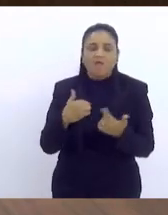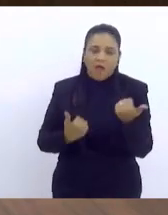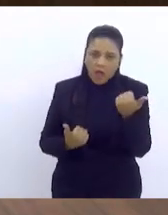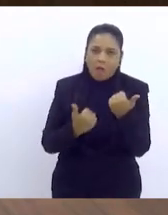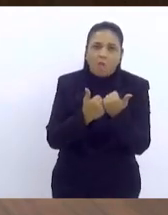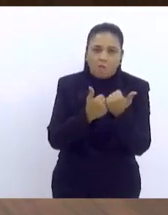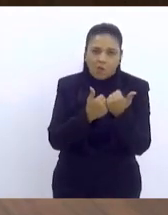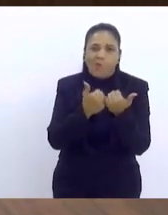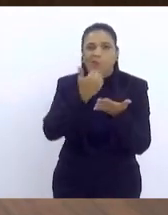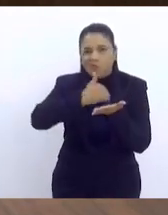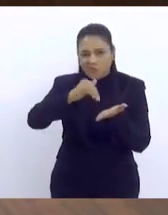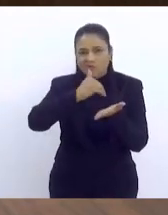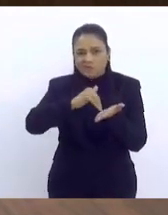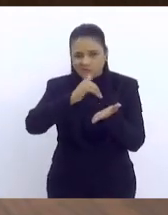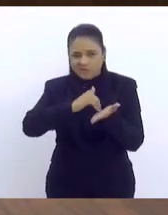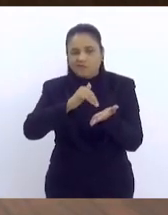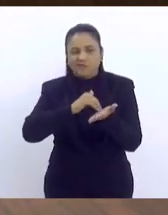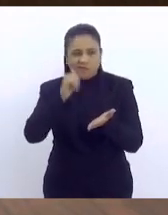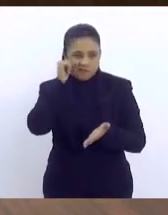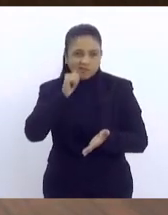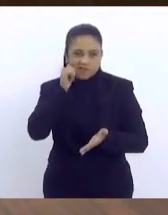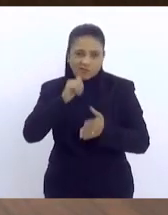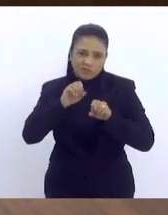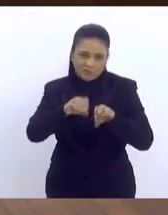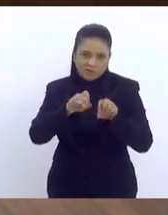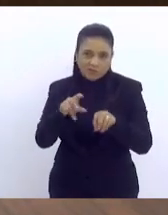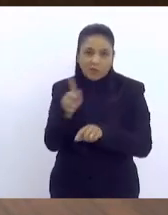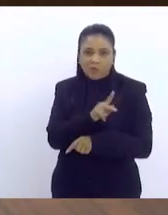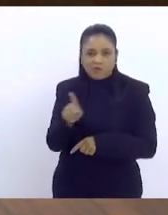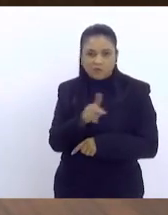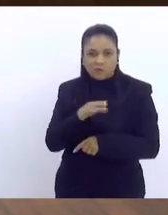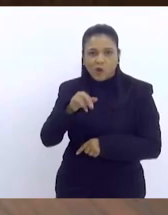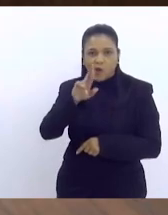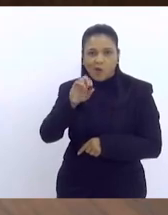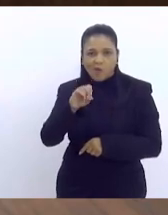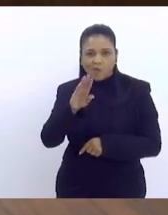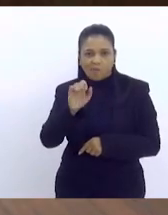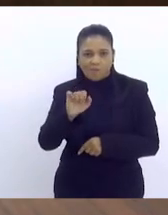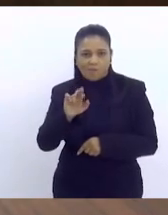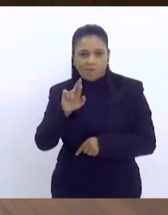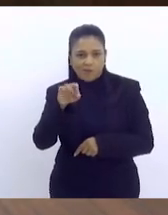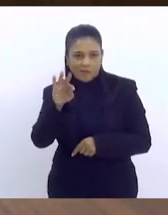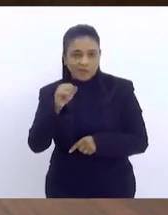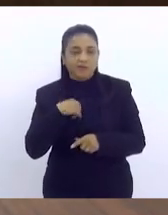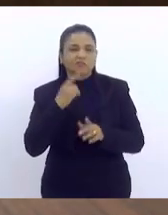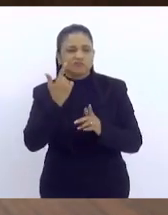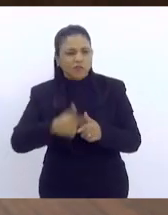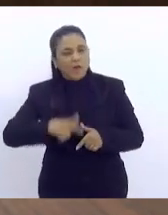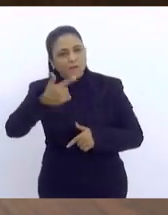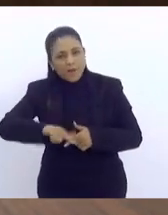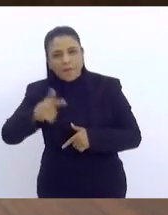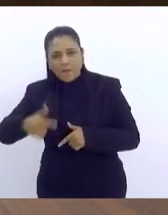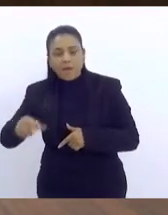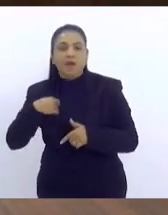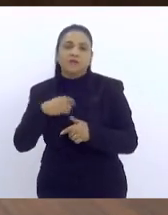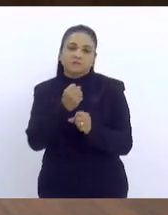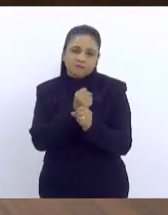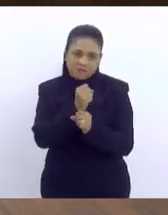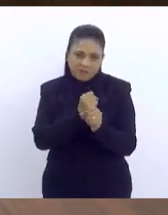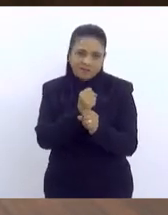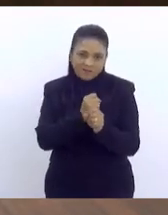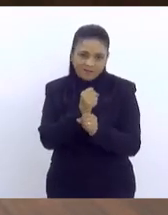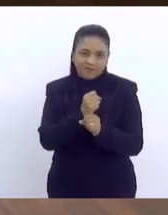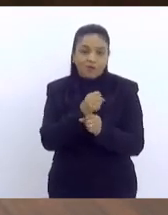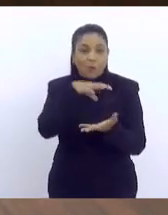na atual secretária de educação a professora Roberta É que muita das vezes aconteceu isso Exatamente esse ano